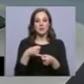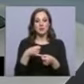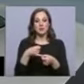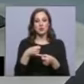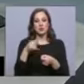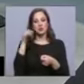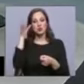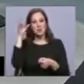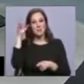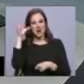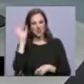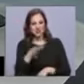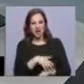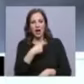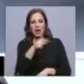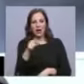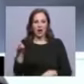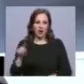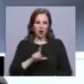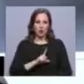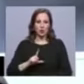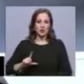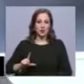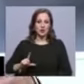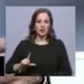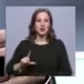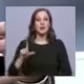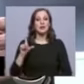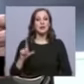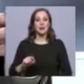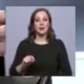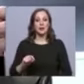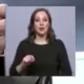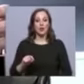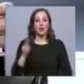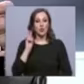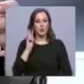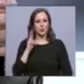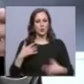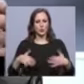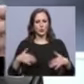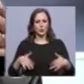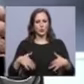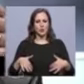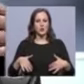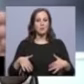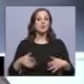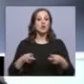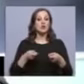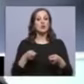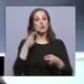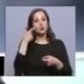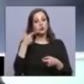selvagens que evita mesma província de luanda ao imenso ser uma aposta turística